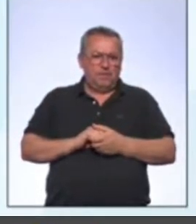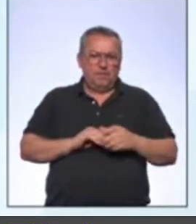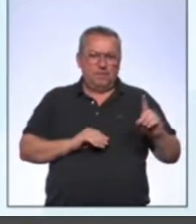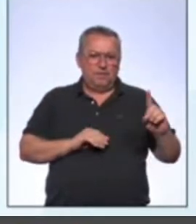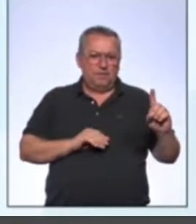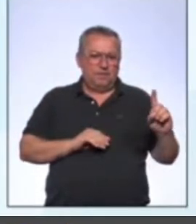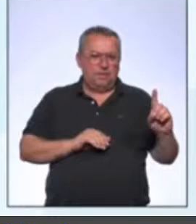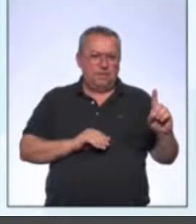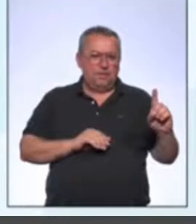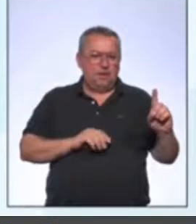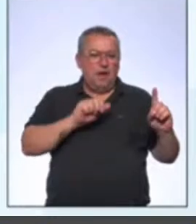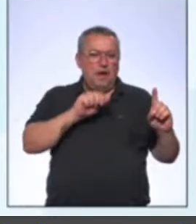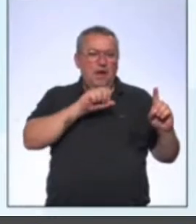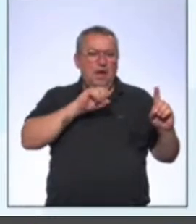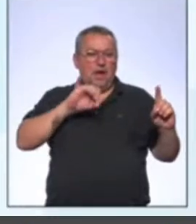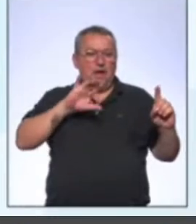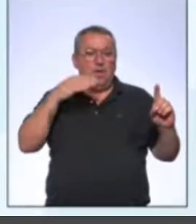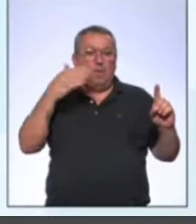Ai, quando eu vim.